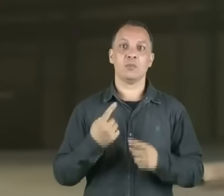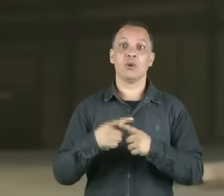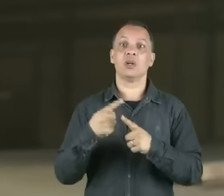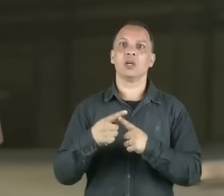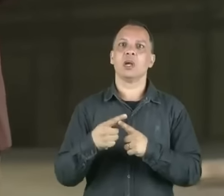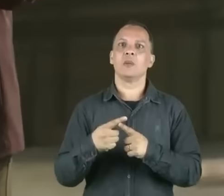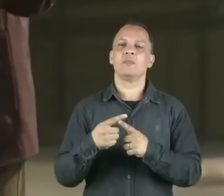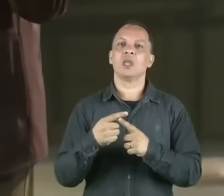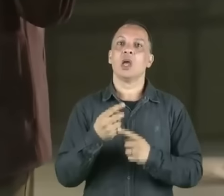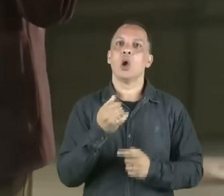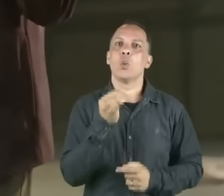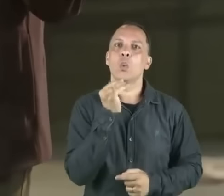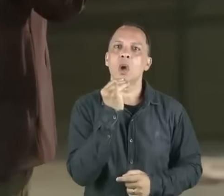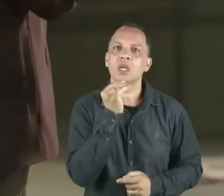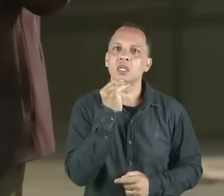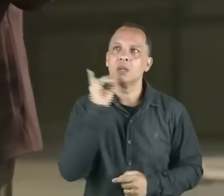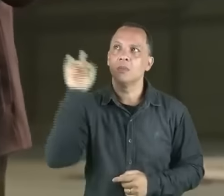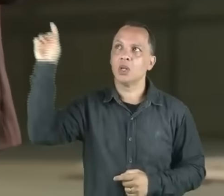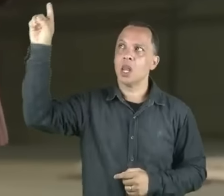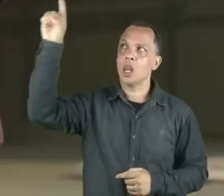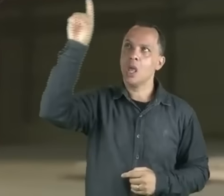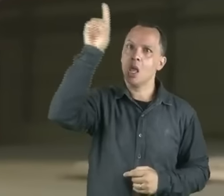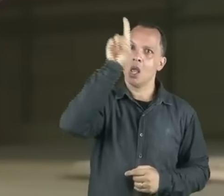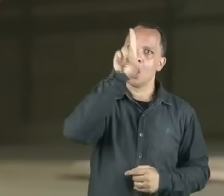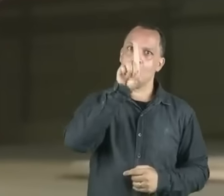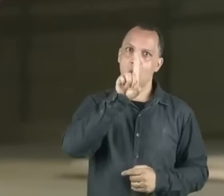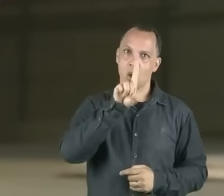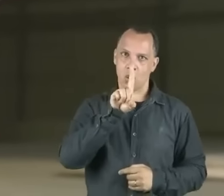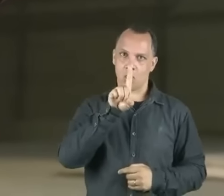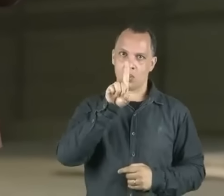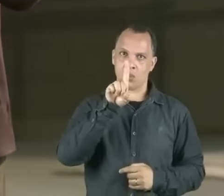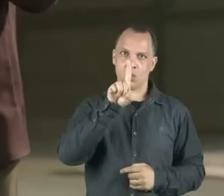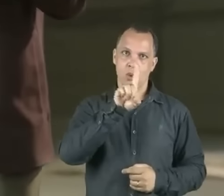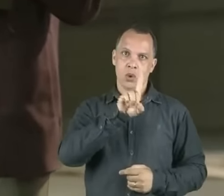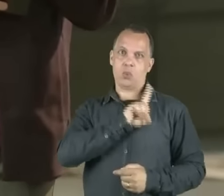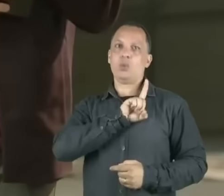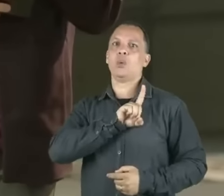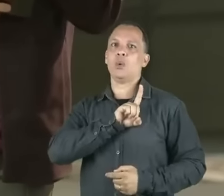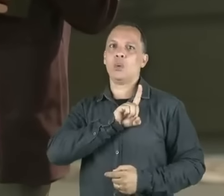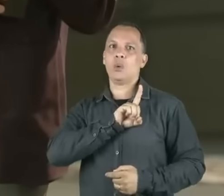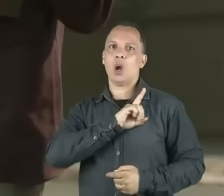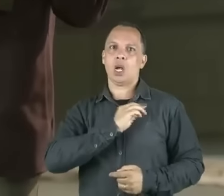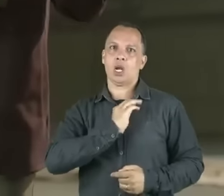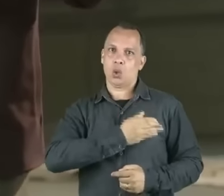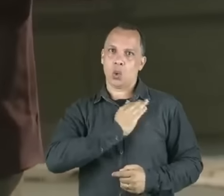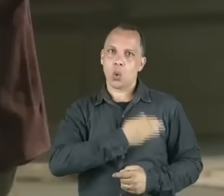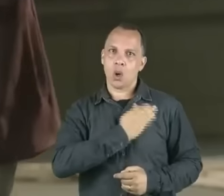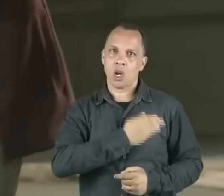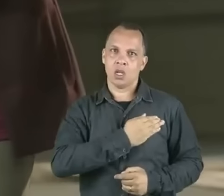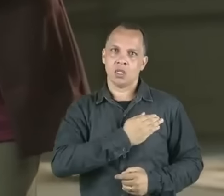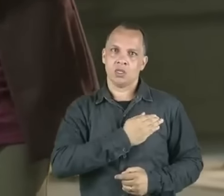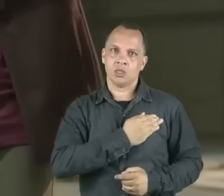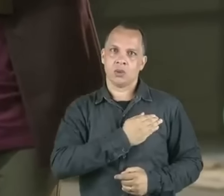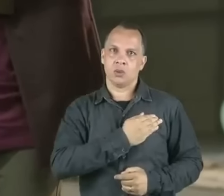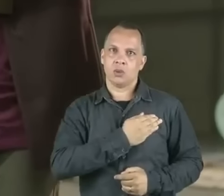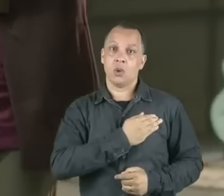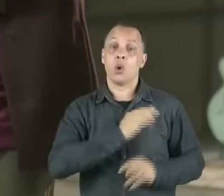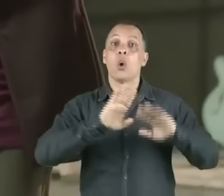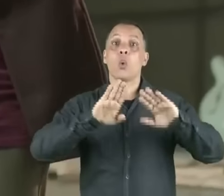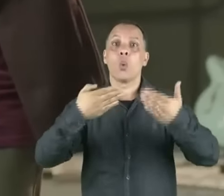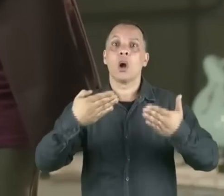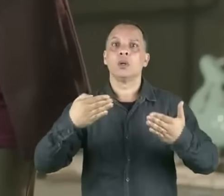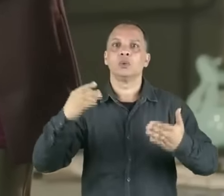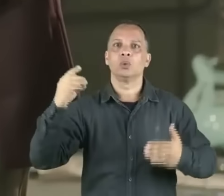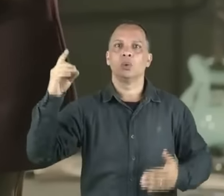e a verdade é meu respeito e quem eu sou pensa nas vozes